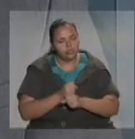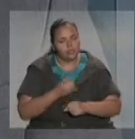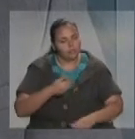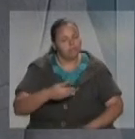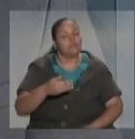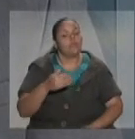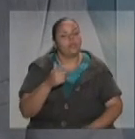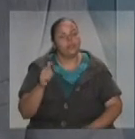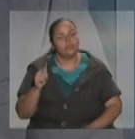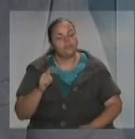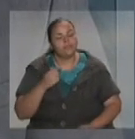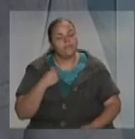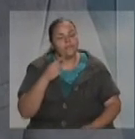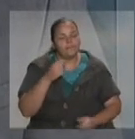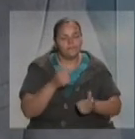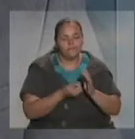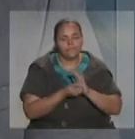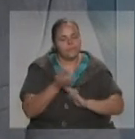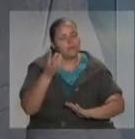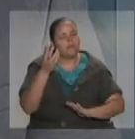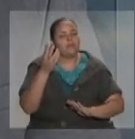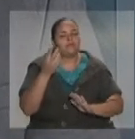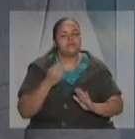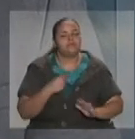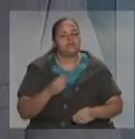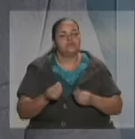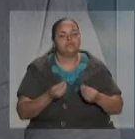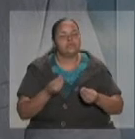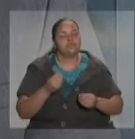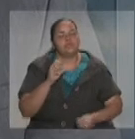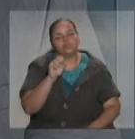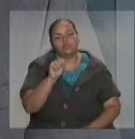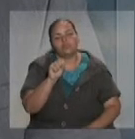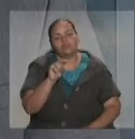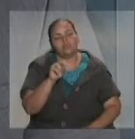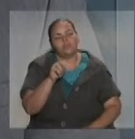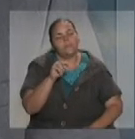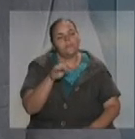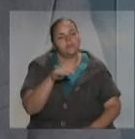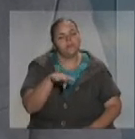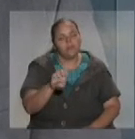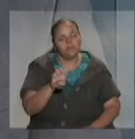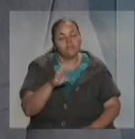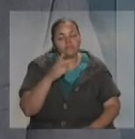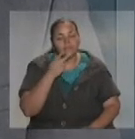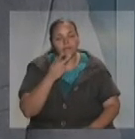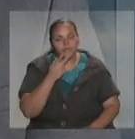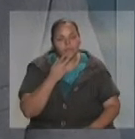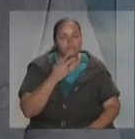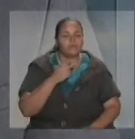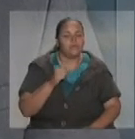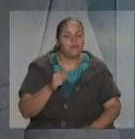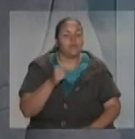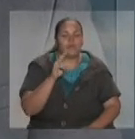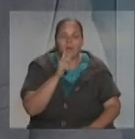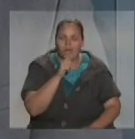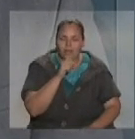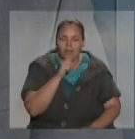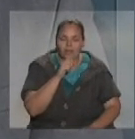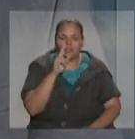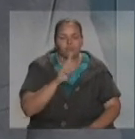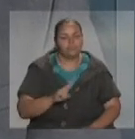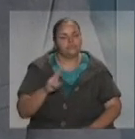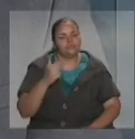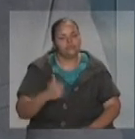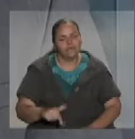em projeto, já estão prevendo vários requisitos de sustentabilidade, como o Marcelo mesmo já falou aqui, a questão do reuso